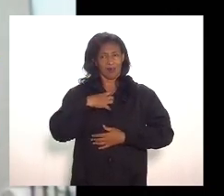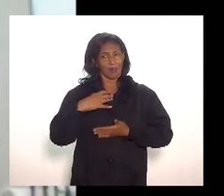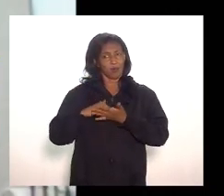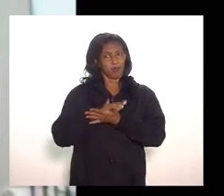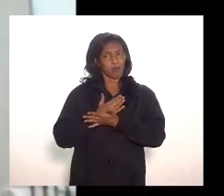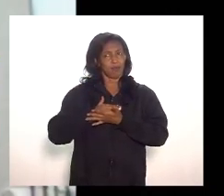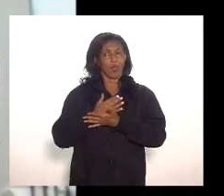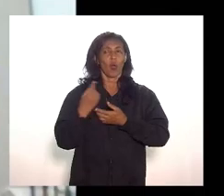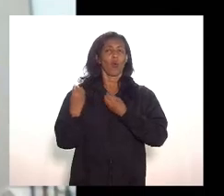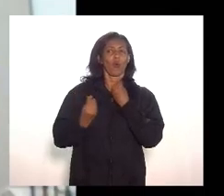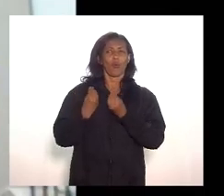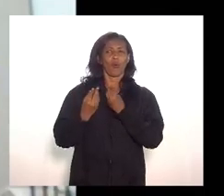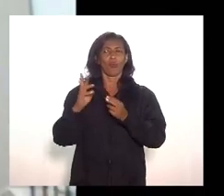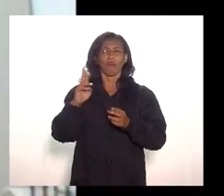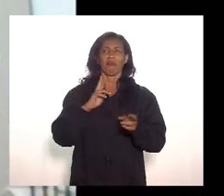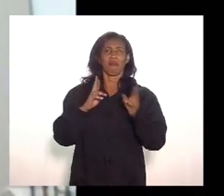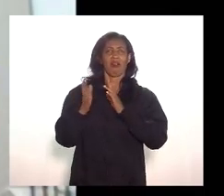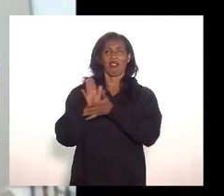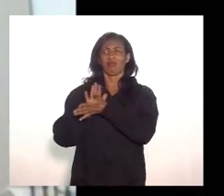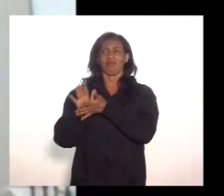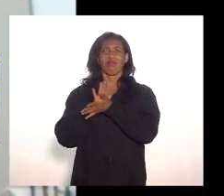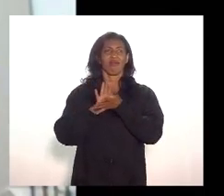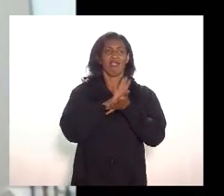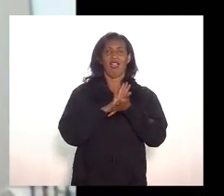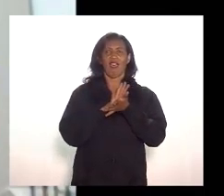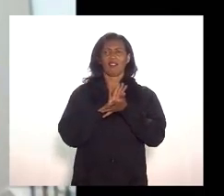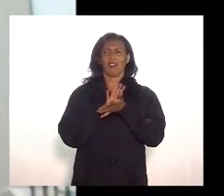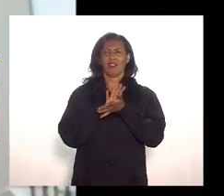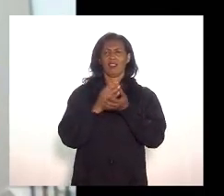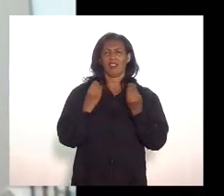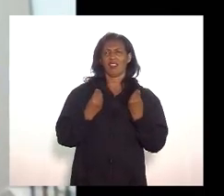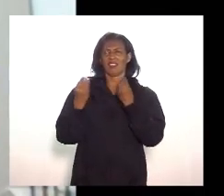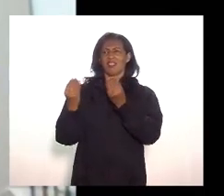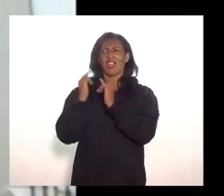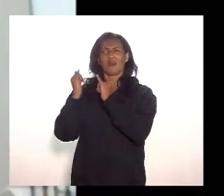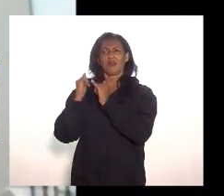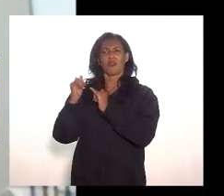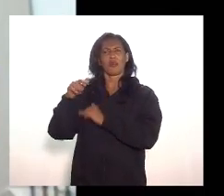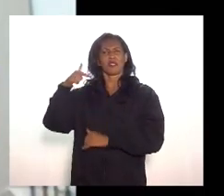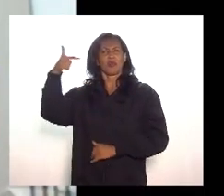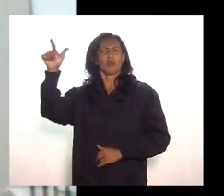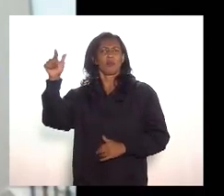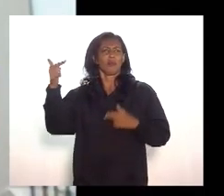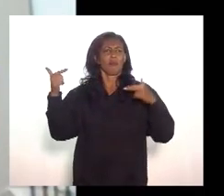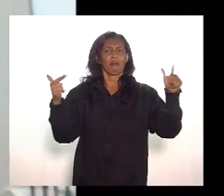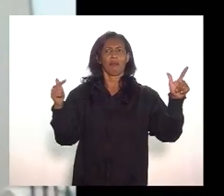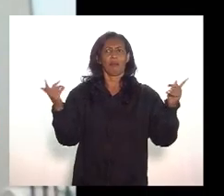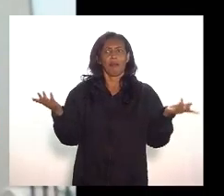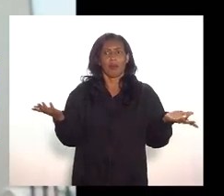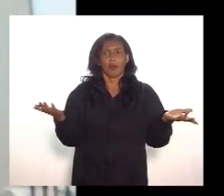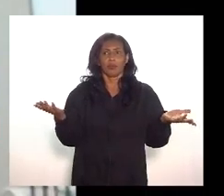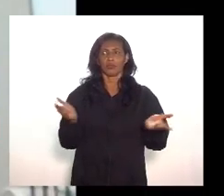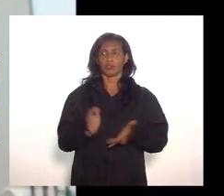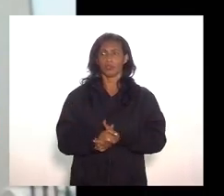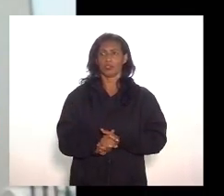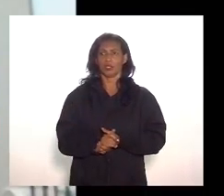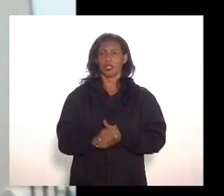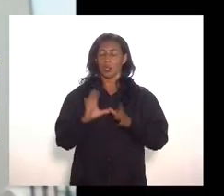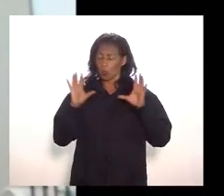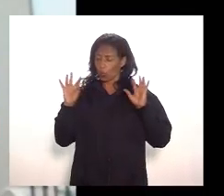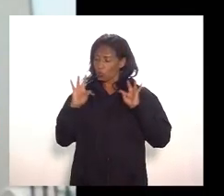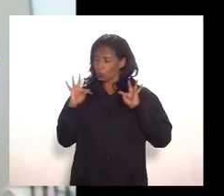nos responder e gere a informação para terceiros, por mais que sejam deputados, que seja legítimo, mas quando a casa inteira,